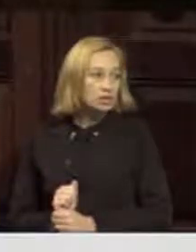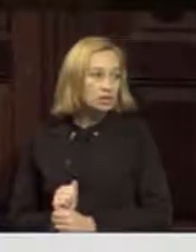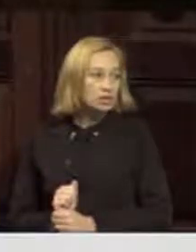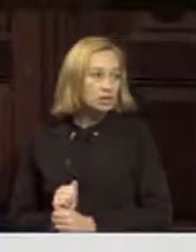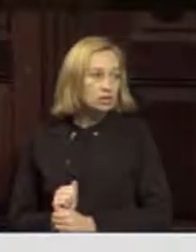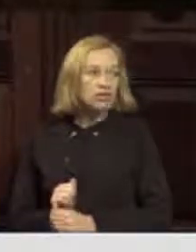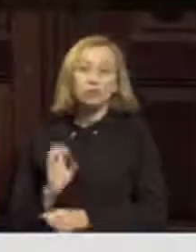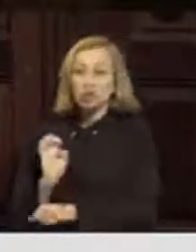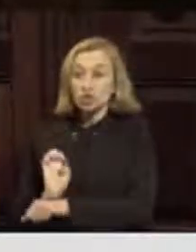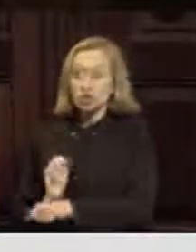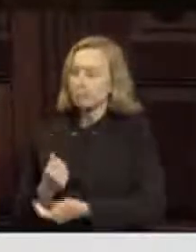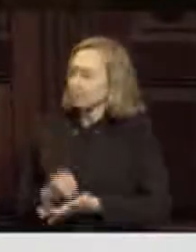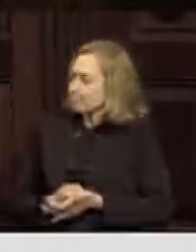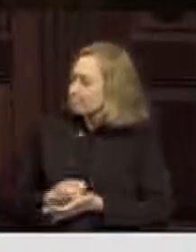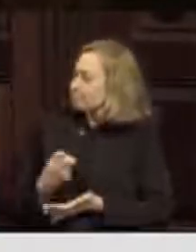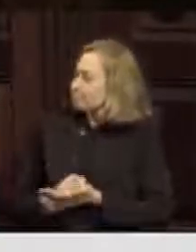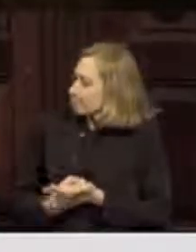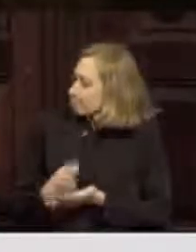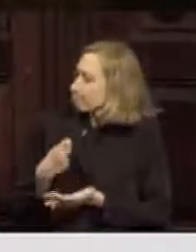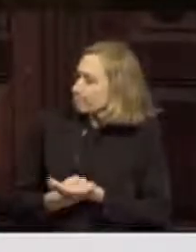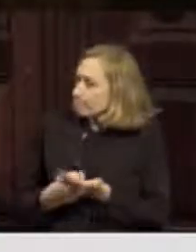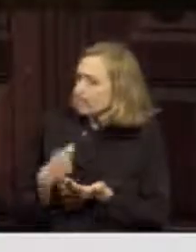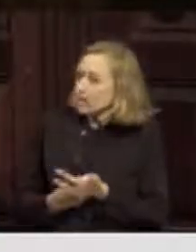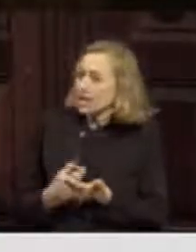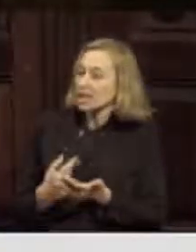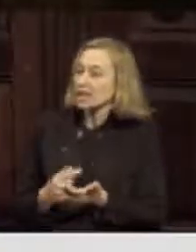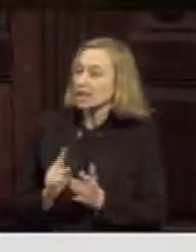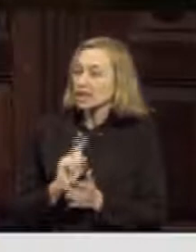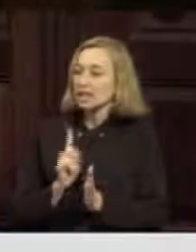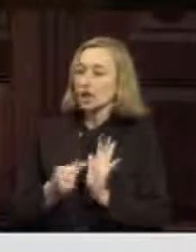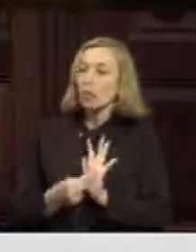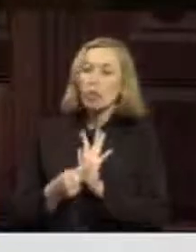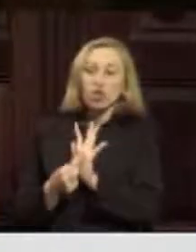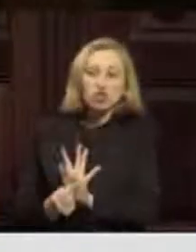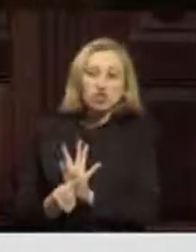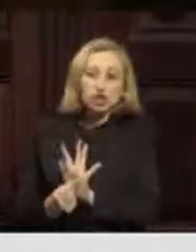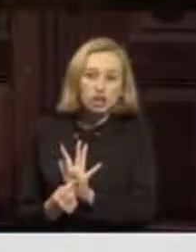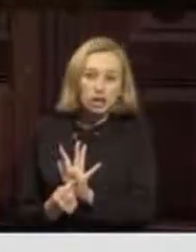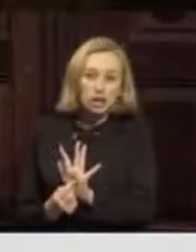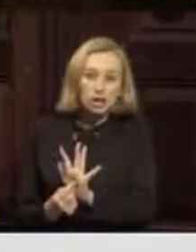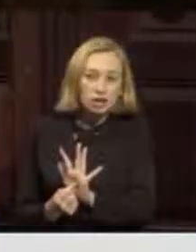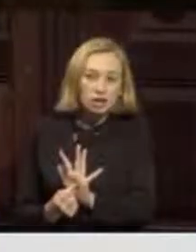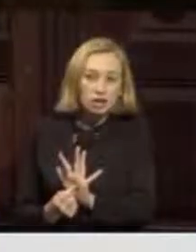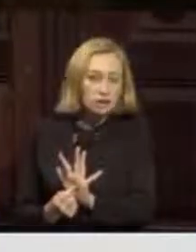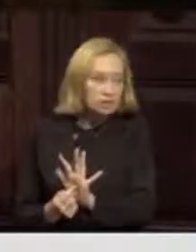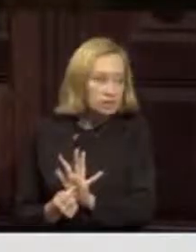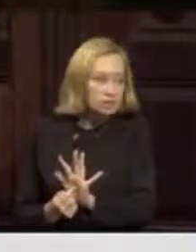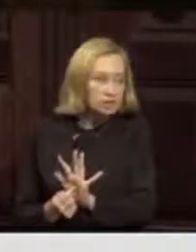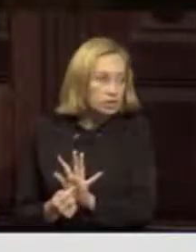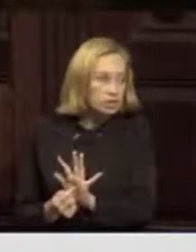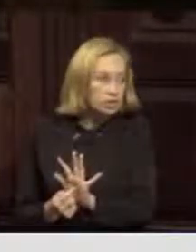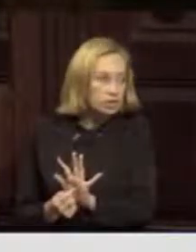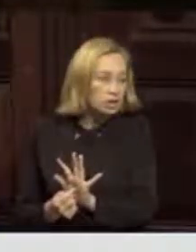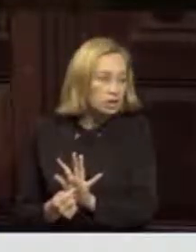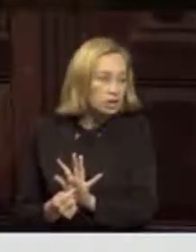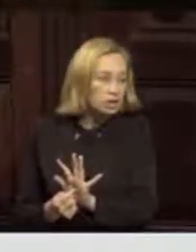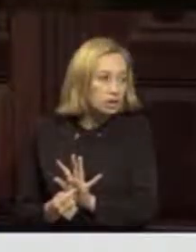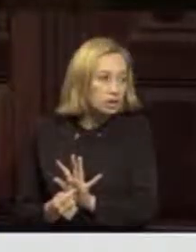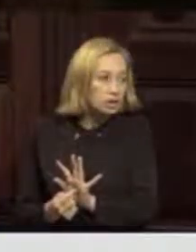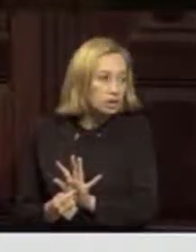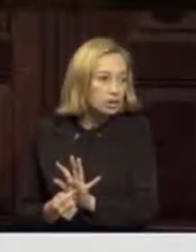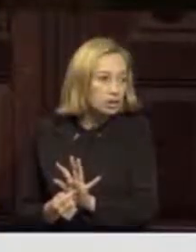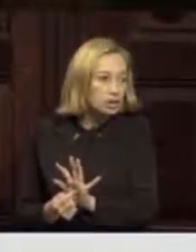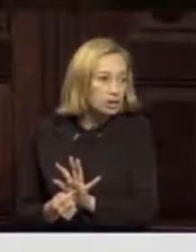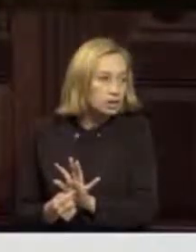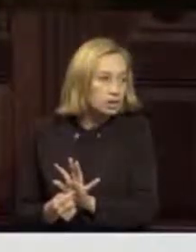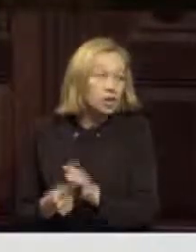continua insistindo em não apresentar, ou seja, os governos sucessivamente continuam insistindo a não apresentar